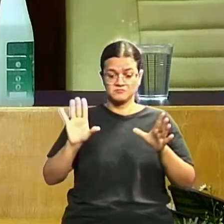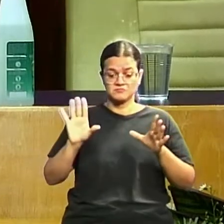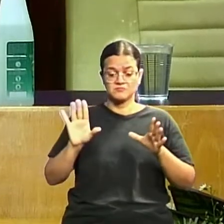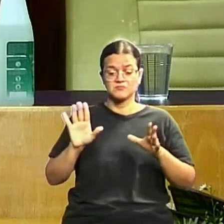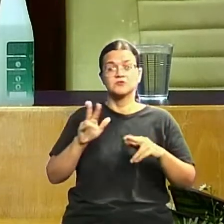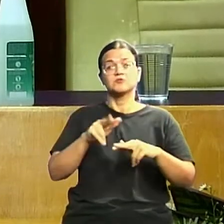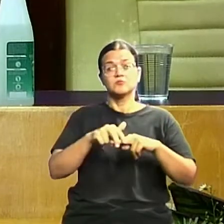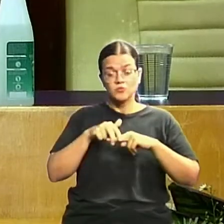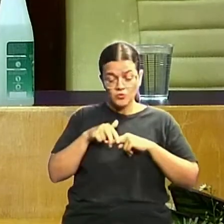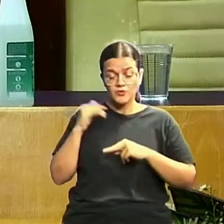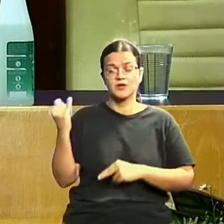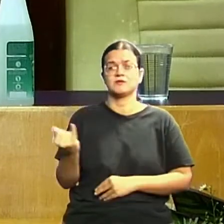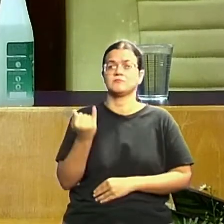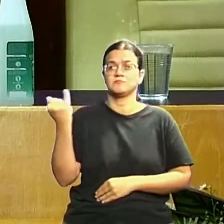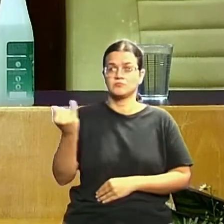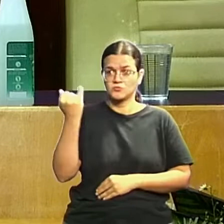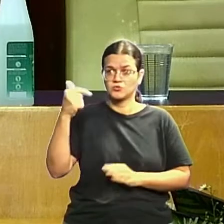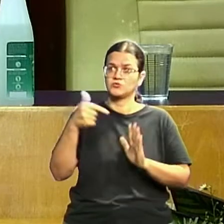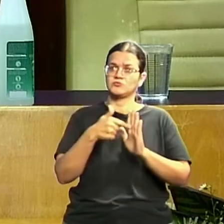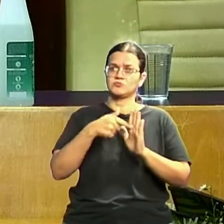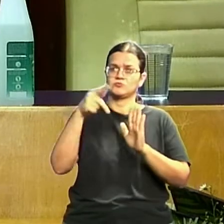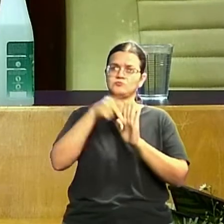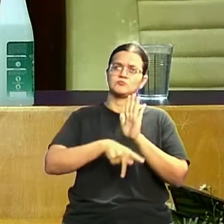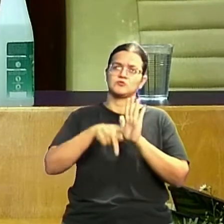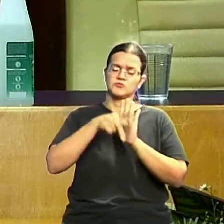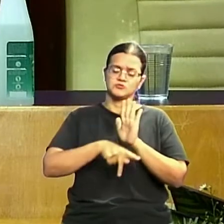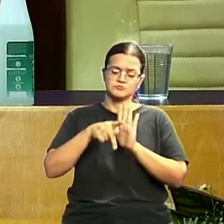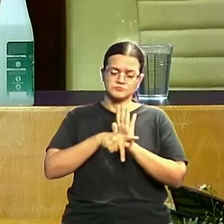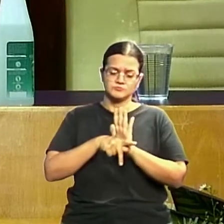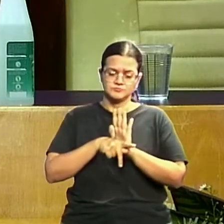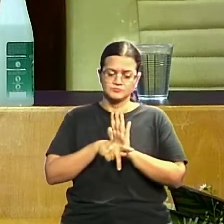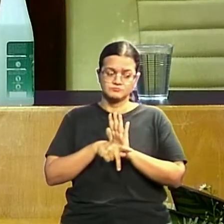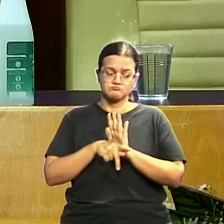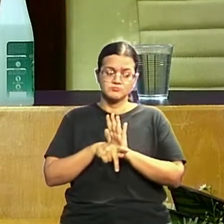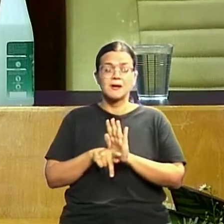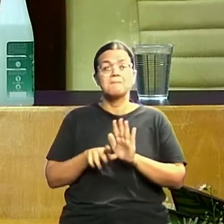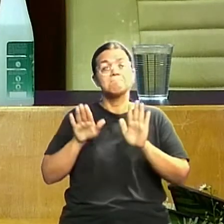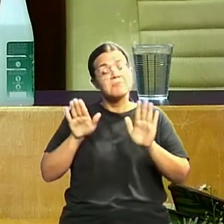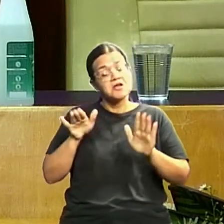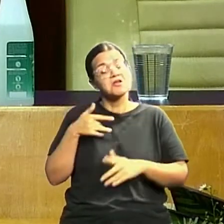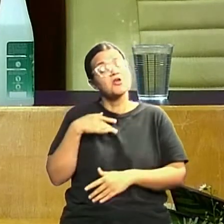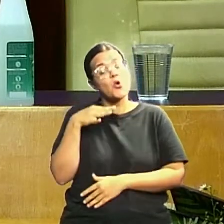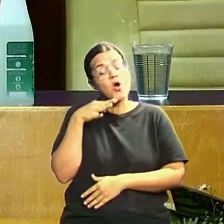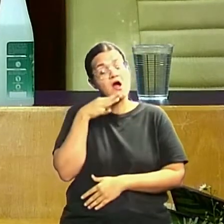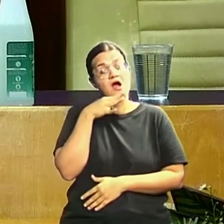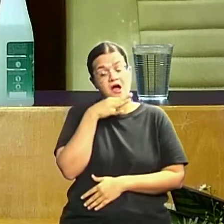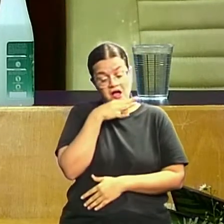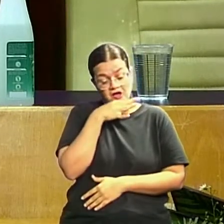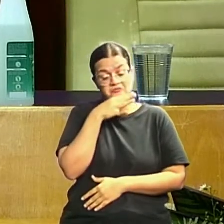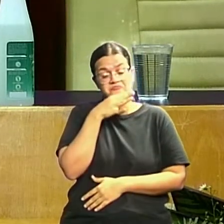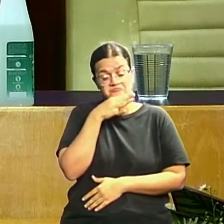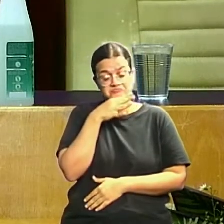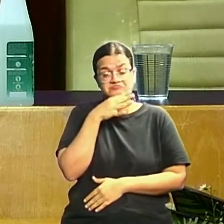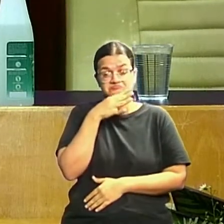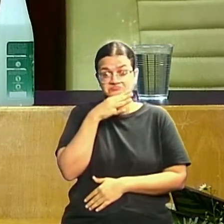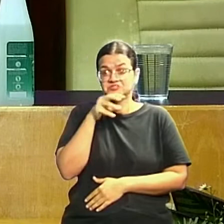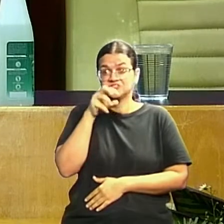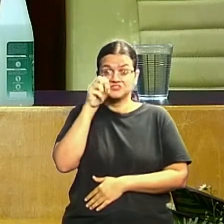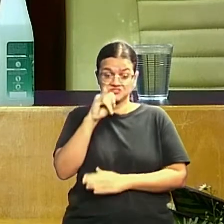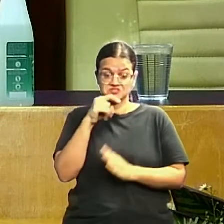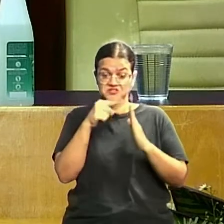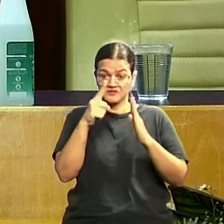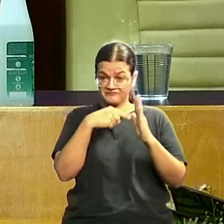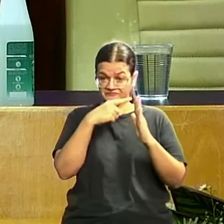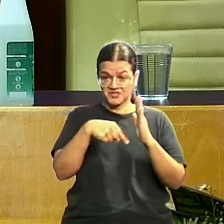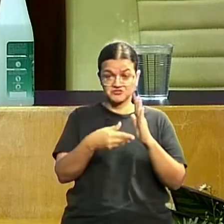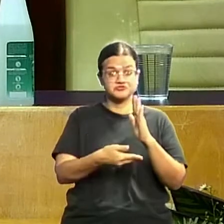graças à importância do assunto. Mas temo eu que, se derrubarmos